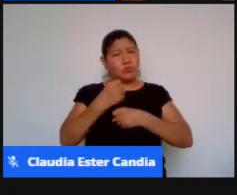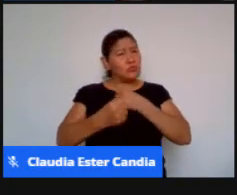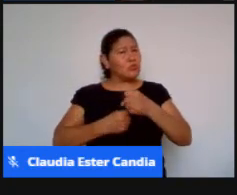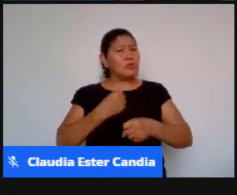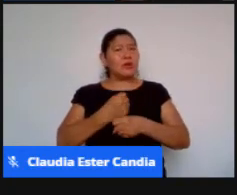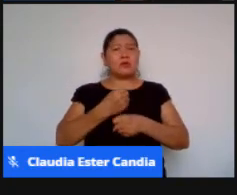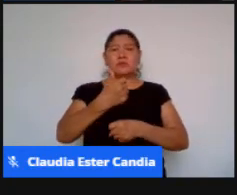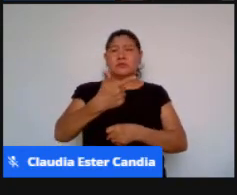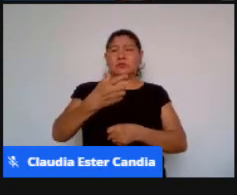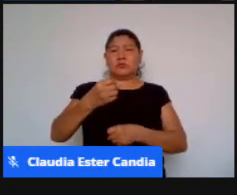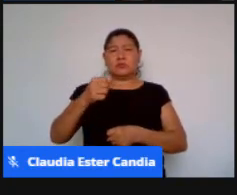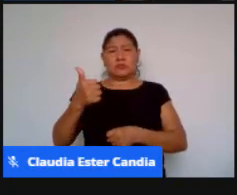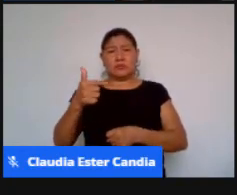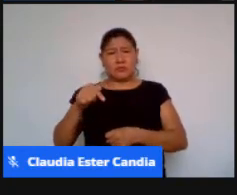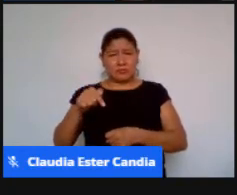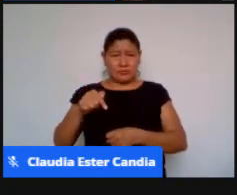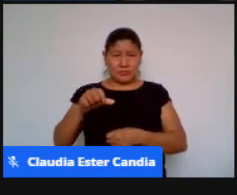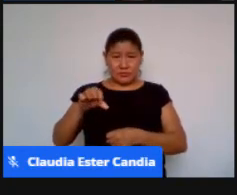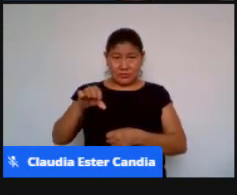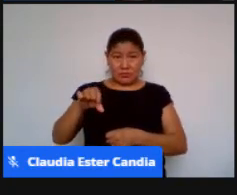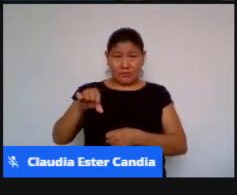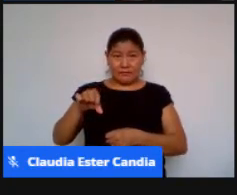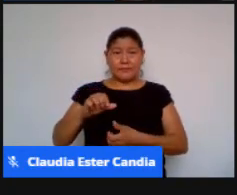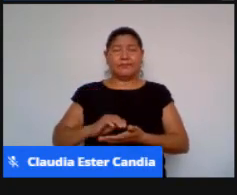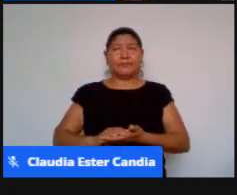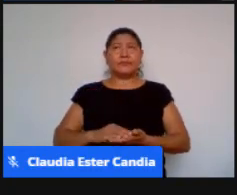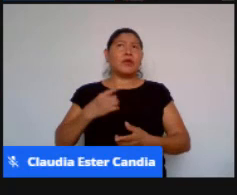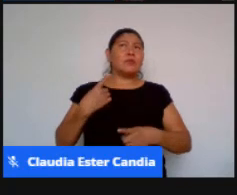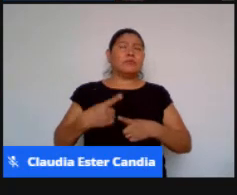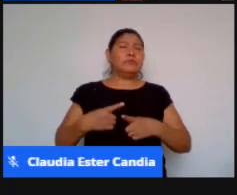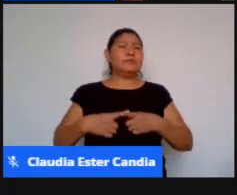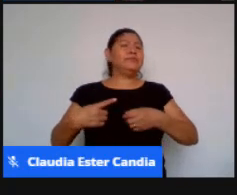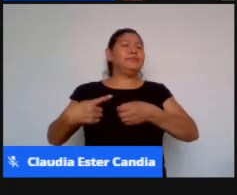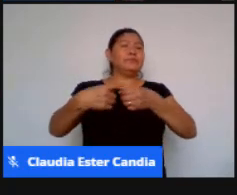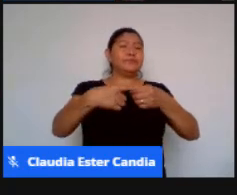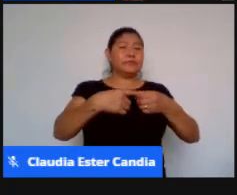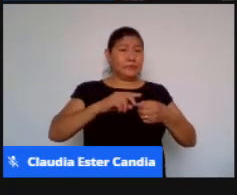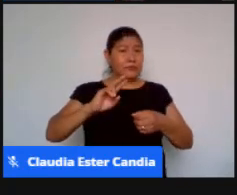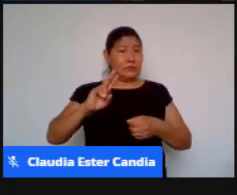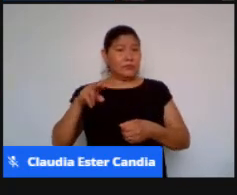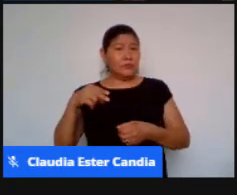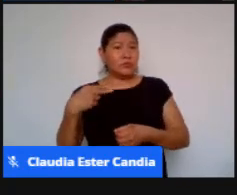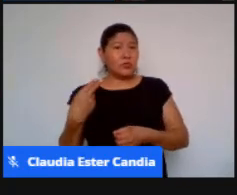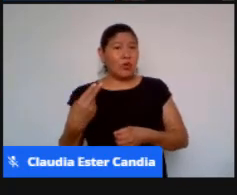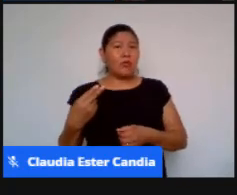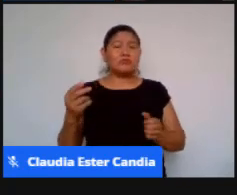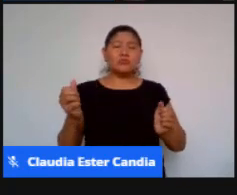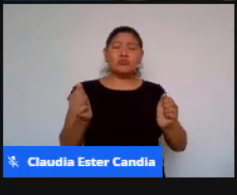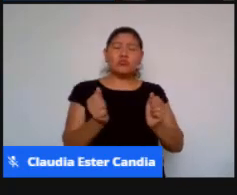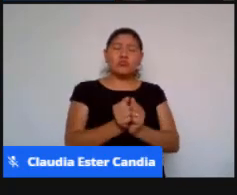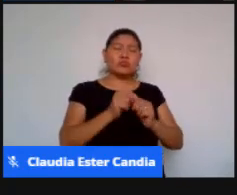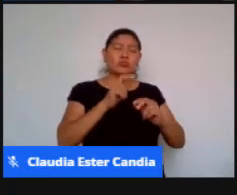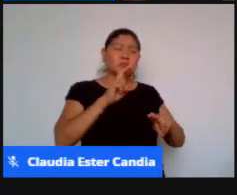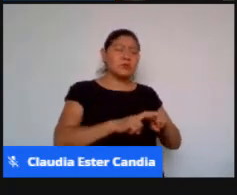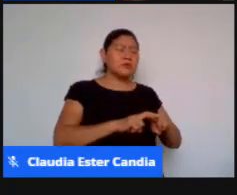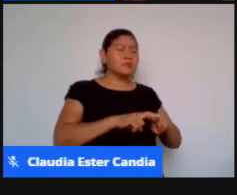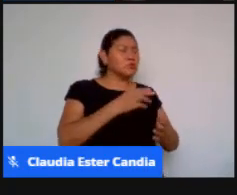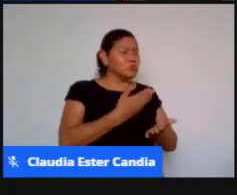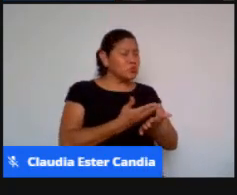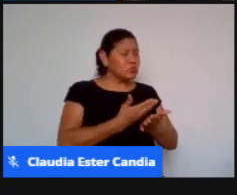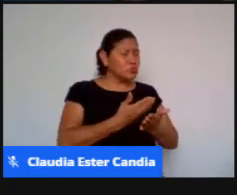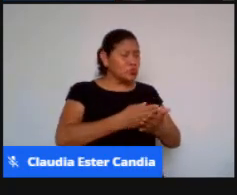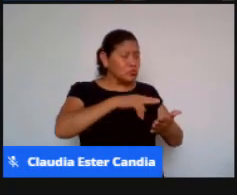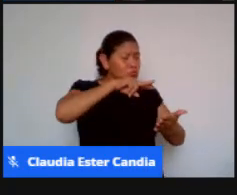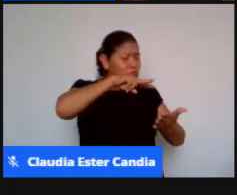do município porque nós juntos lemos, olhamos cada uma das habilidades e